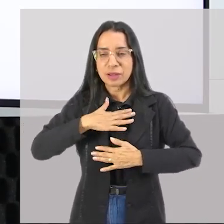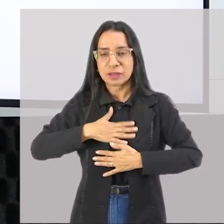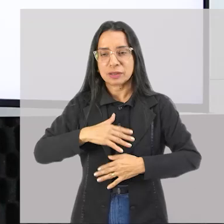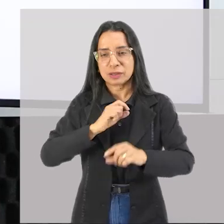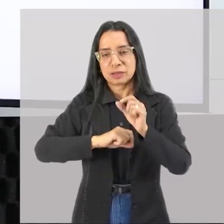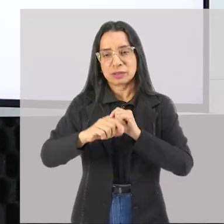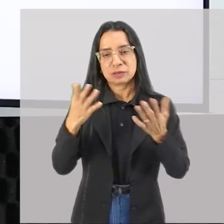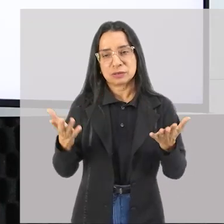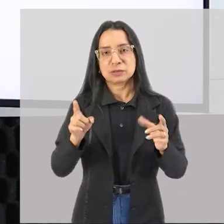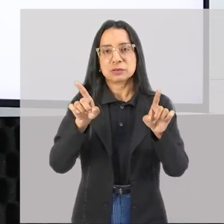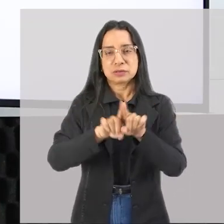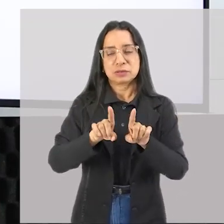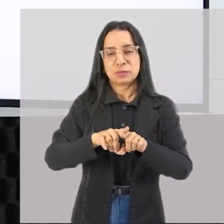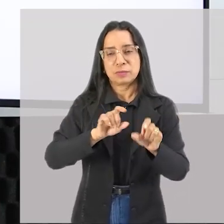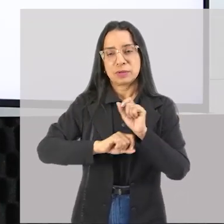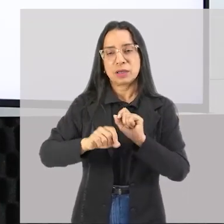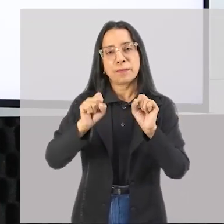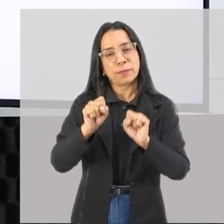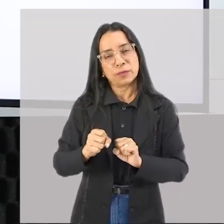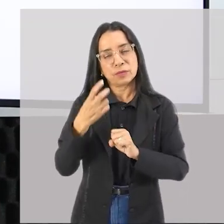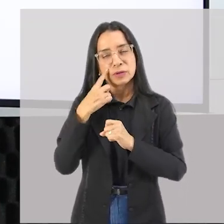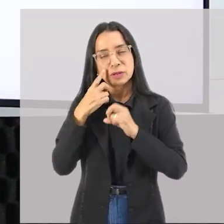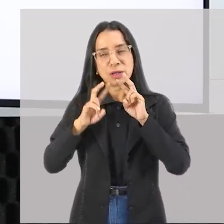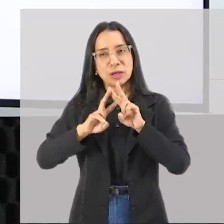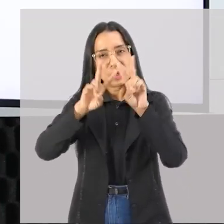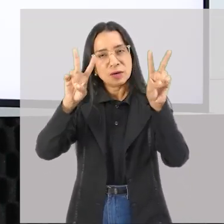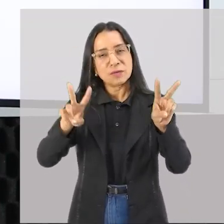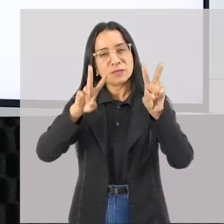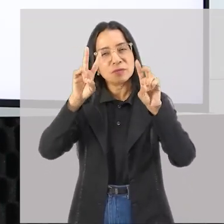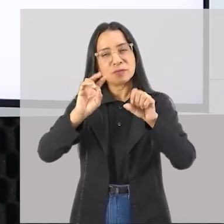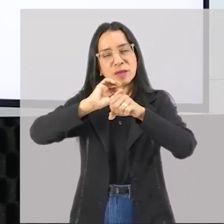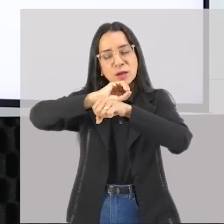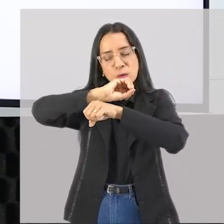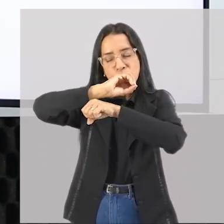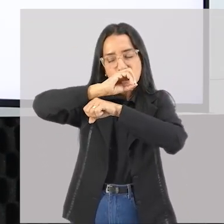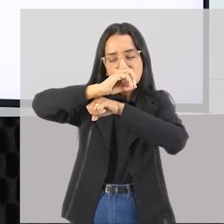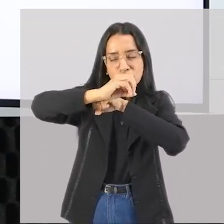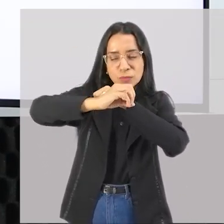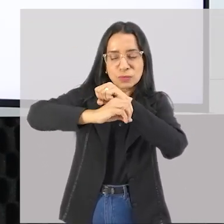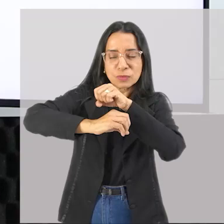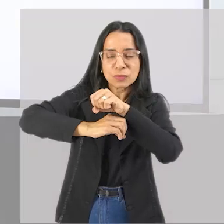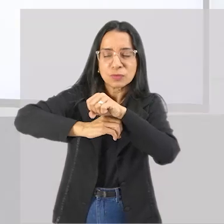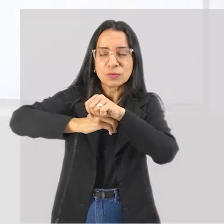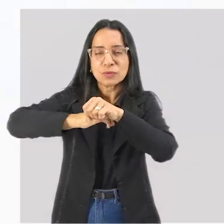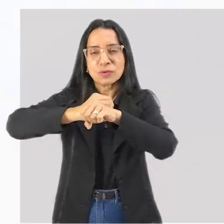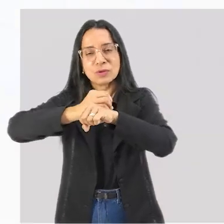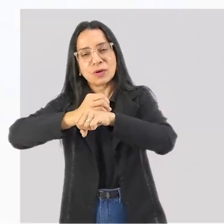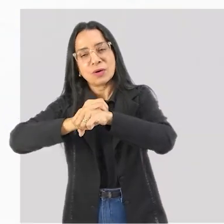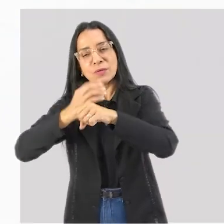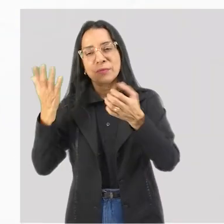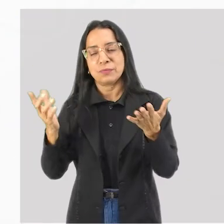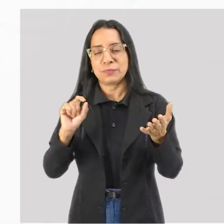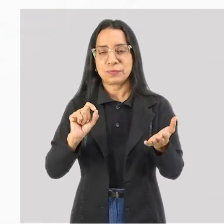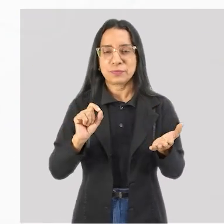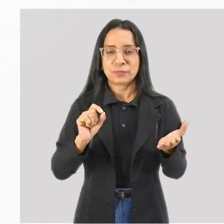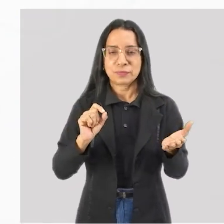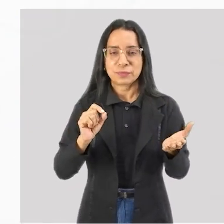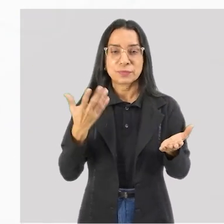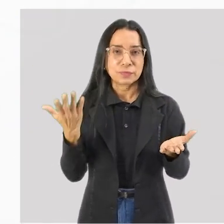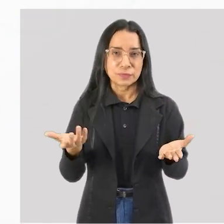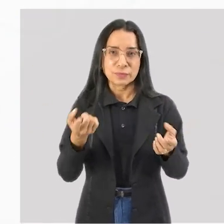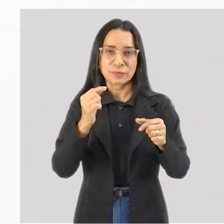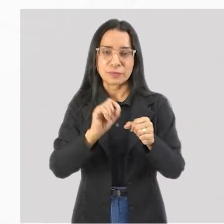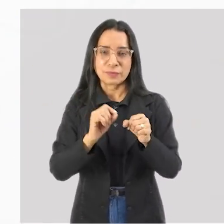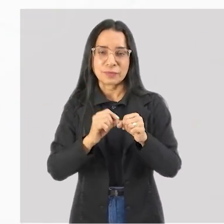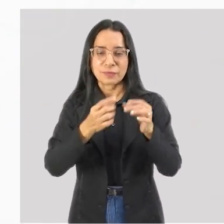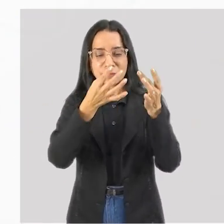mais, além disso, além do mais, você podia ver o pôr do sol à noite, né, no entardecer. Então ele